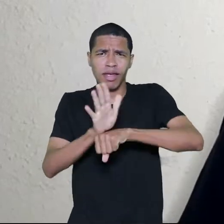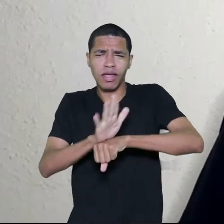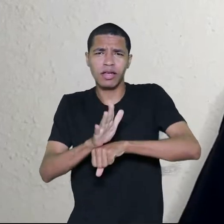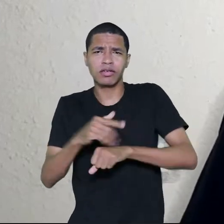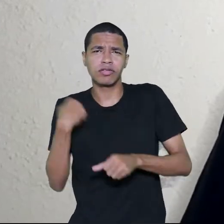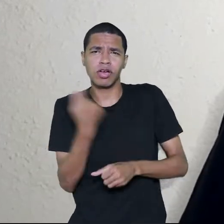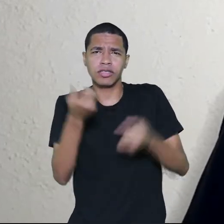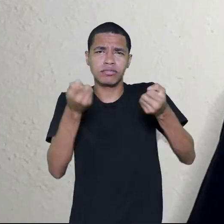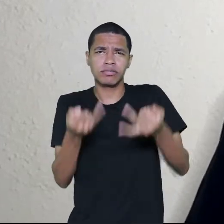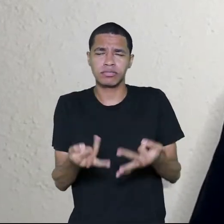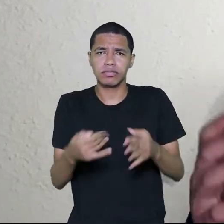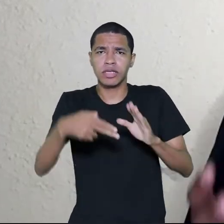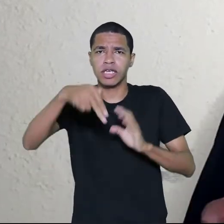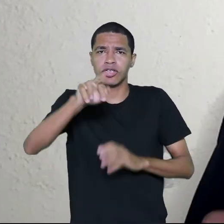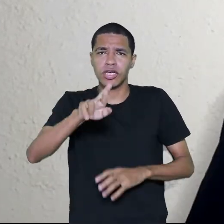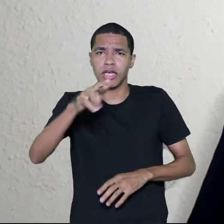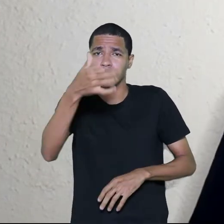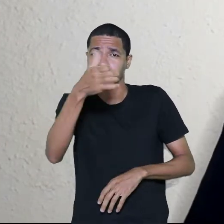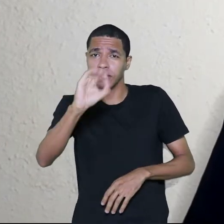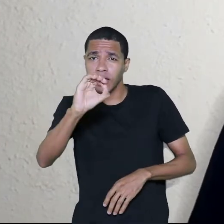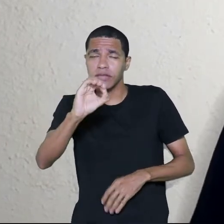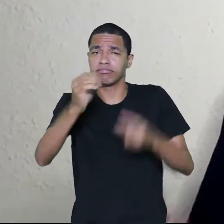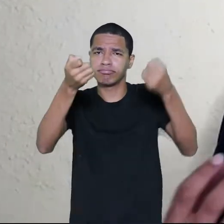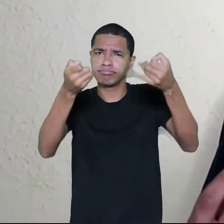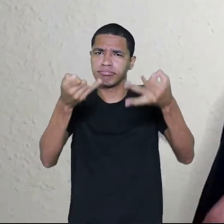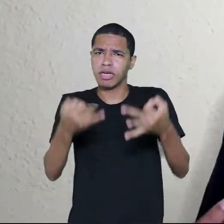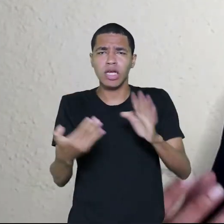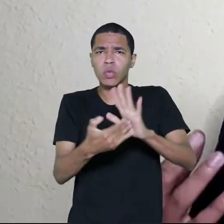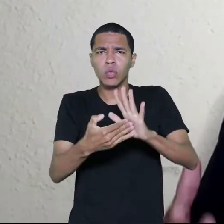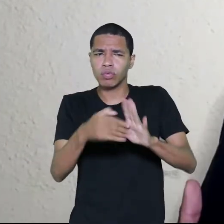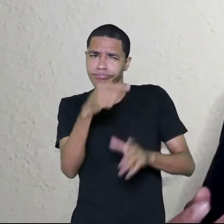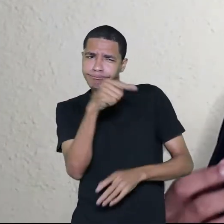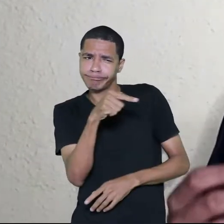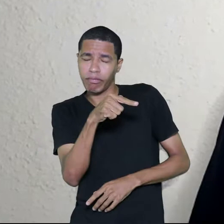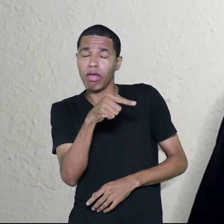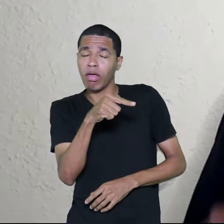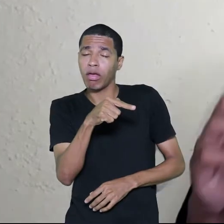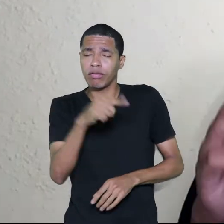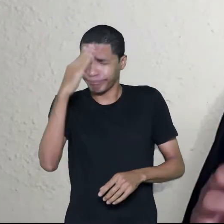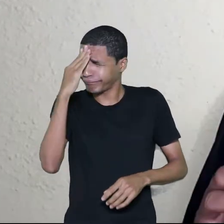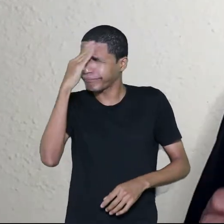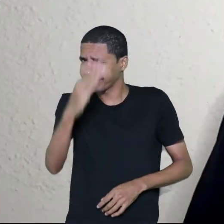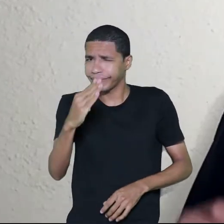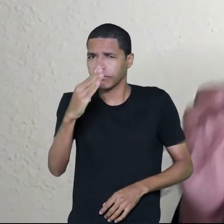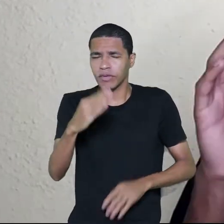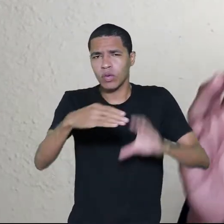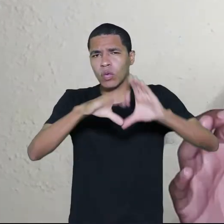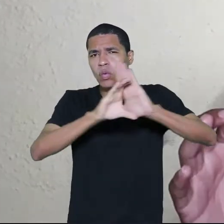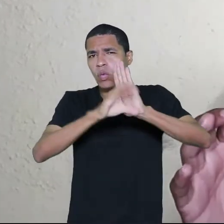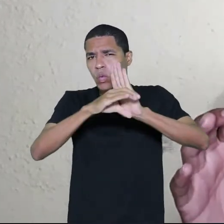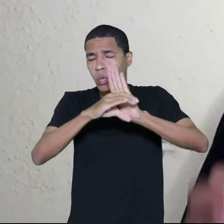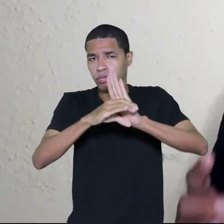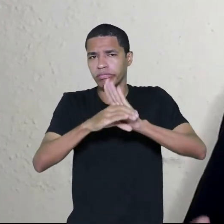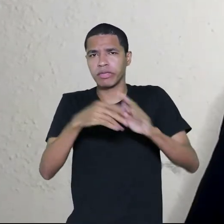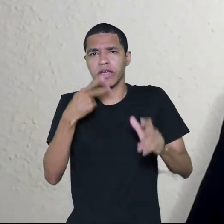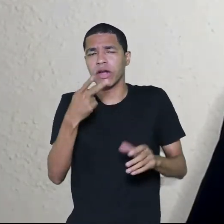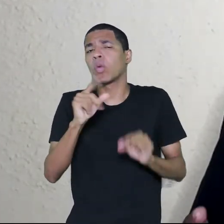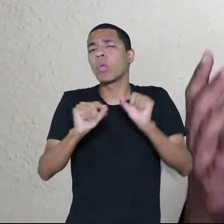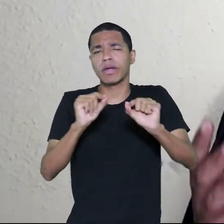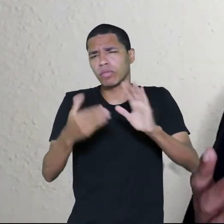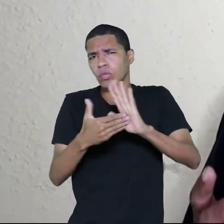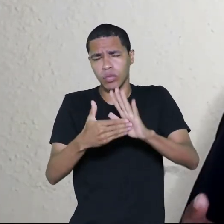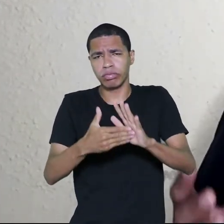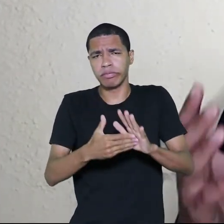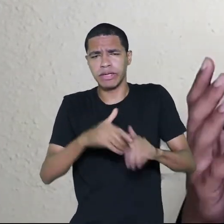Nesse vídeo, iremos falar sobre a NR10. Iremos explicar tudo sobre ela, principalmente o seu conceito, que vai